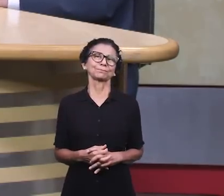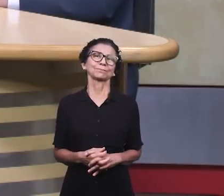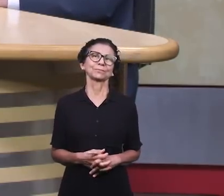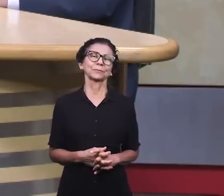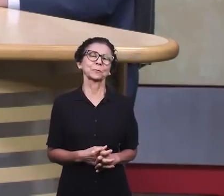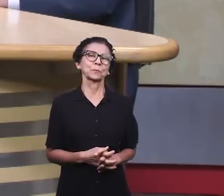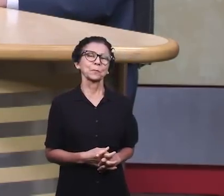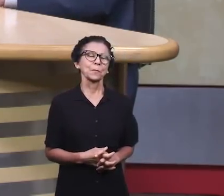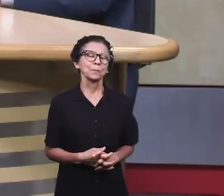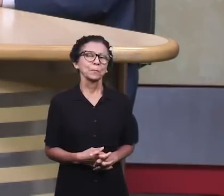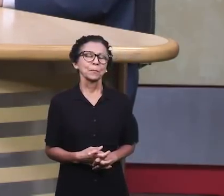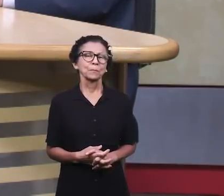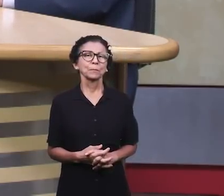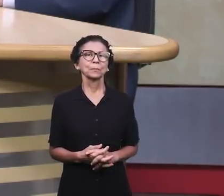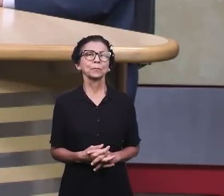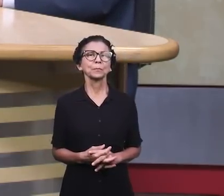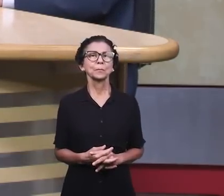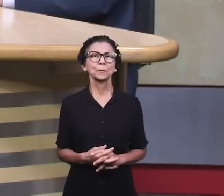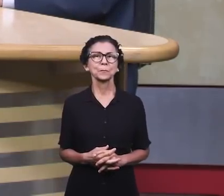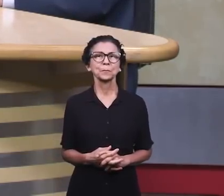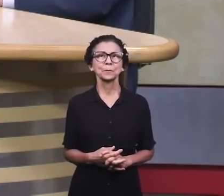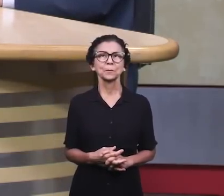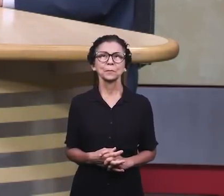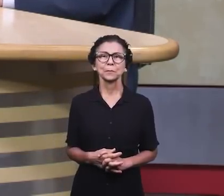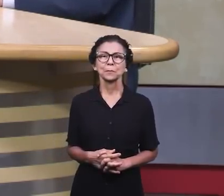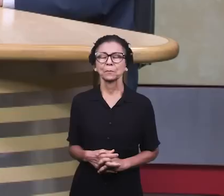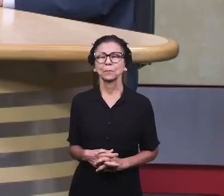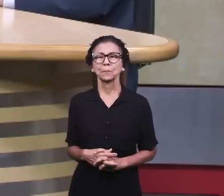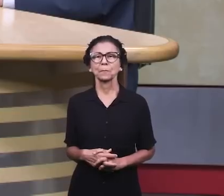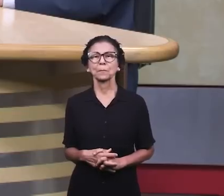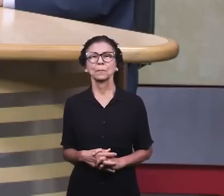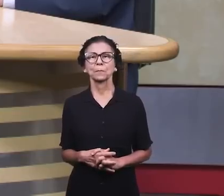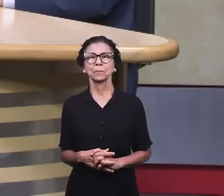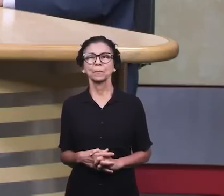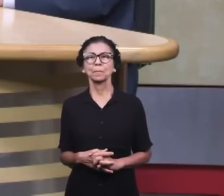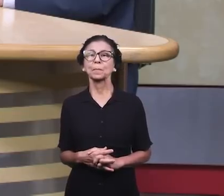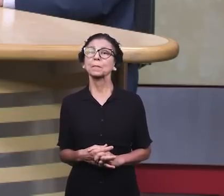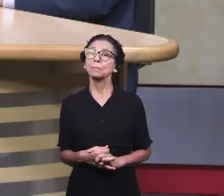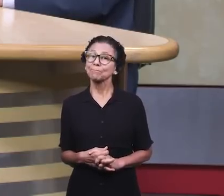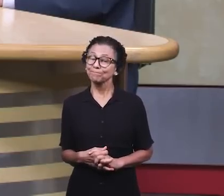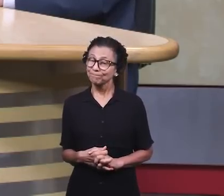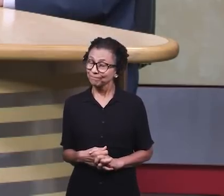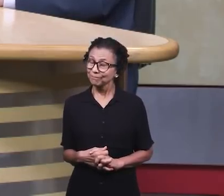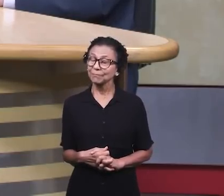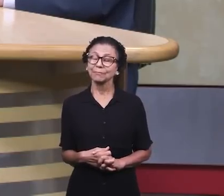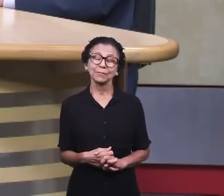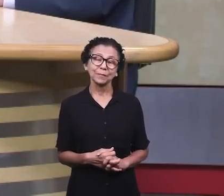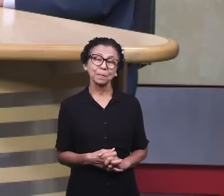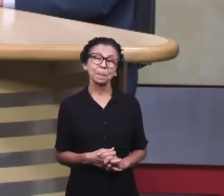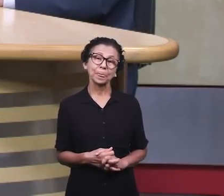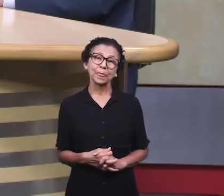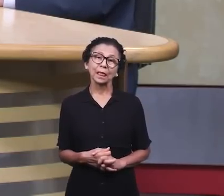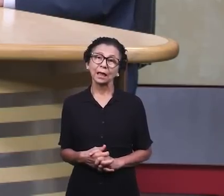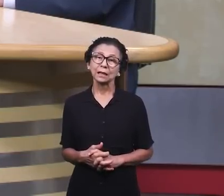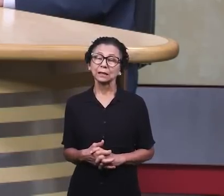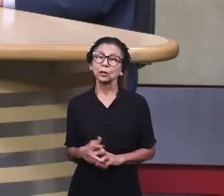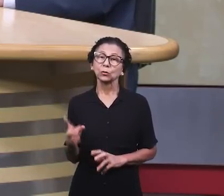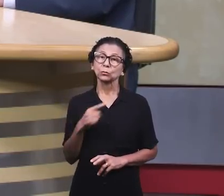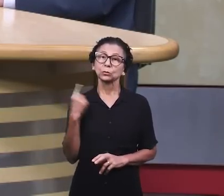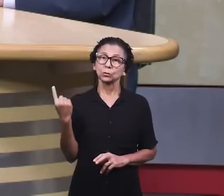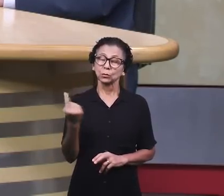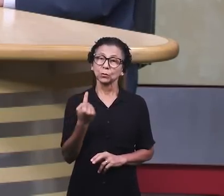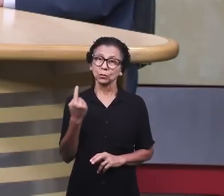o pastor Gilson, o pastor Alexandre, que o senhor está agora, nesses dias, chamando a nossa atenção para governo. Nós